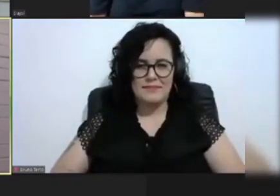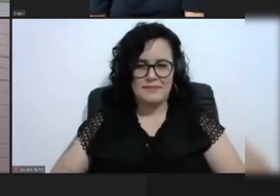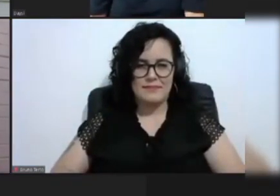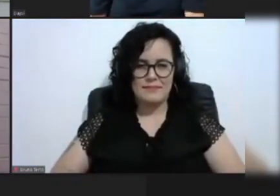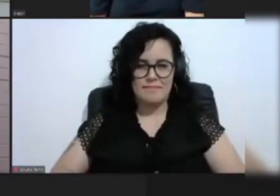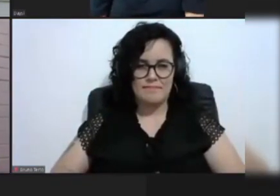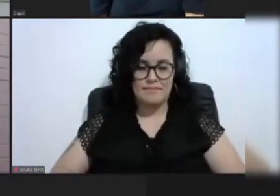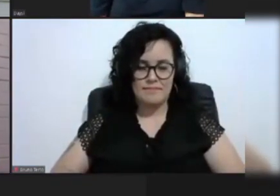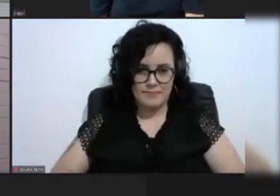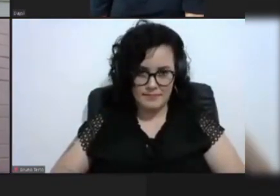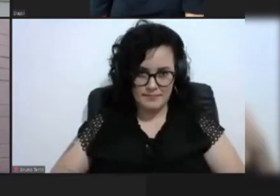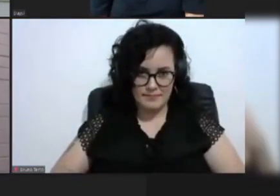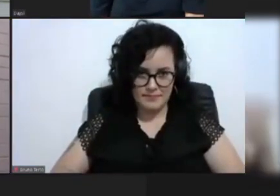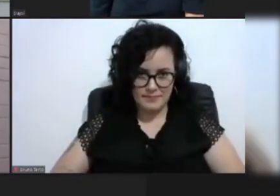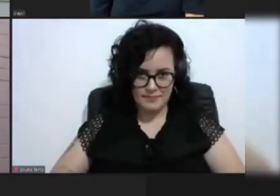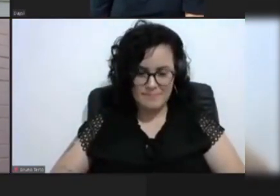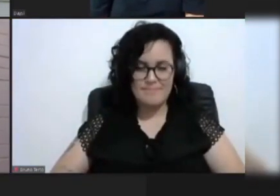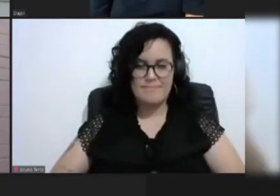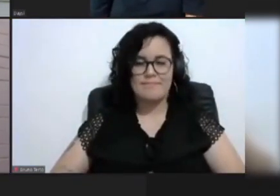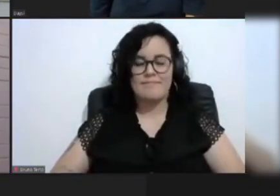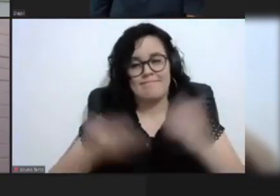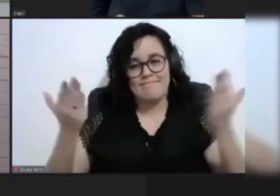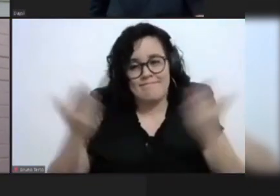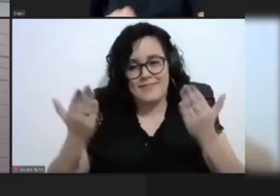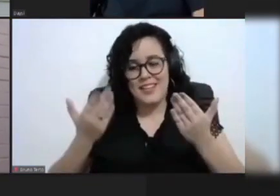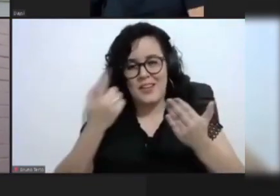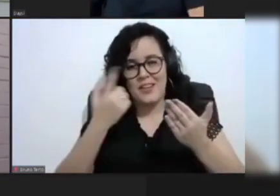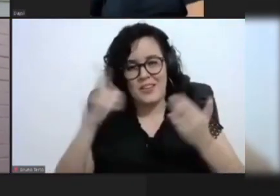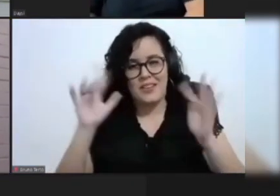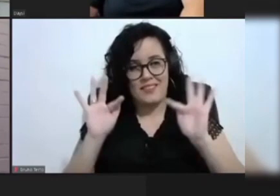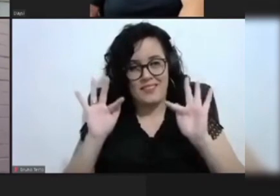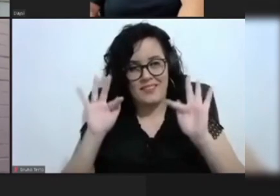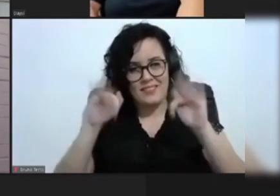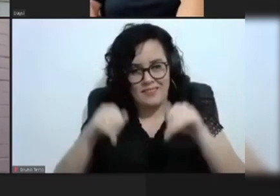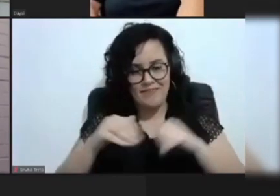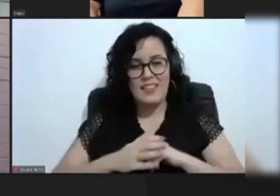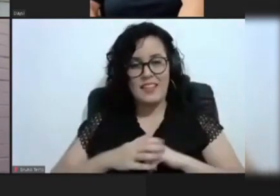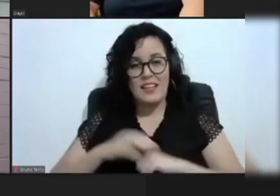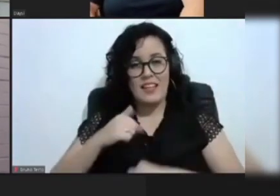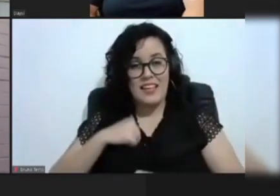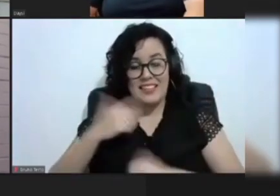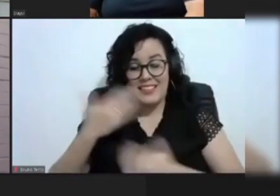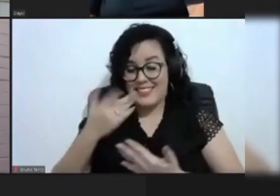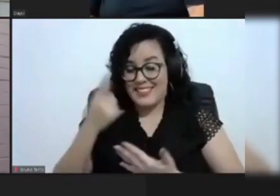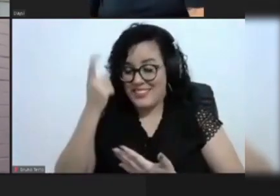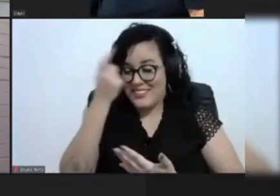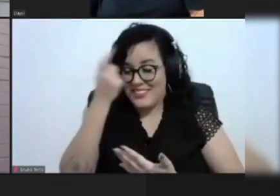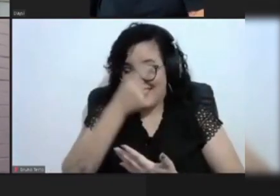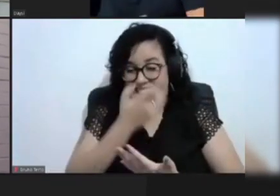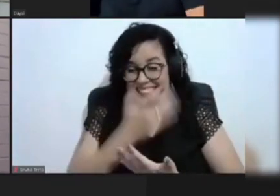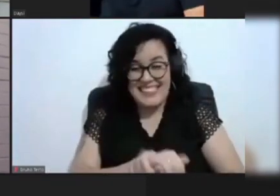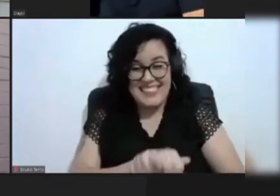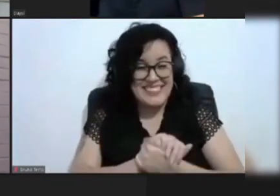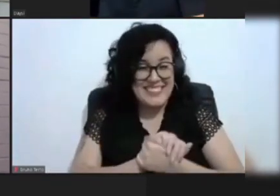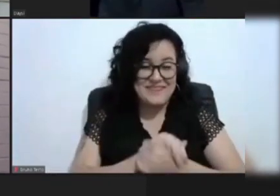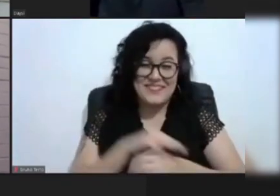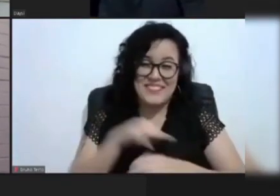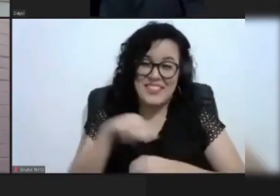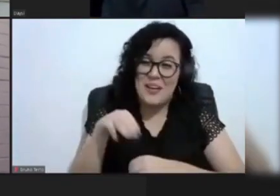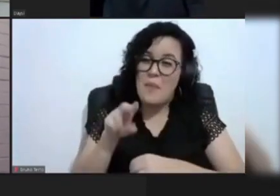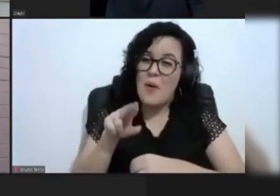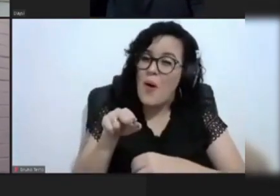Então, eu reassumo aqui para a gente encerrar, para encerrar com vocês. Eu tenho essa difícil tarefa. Mônica, queria